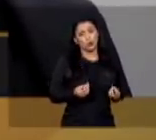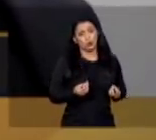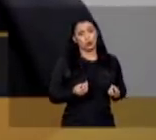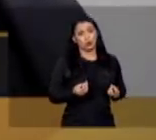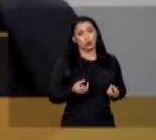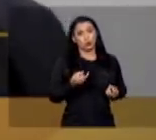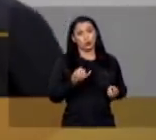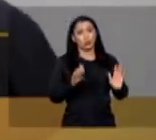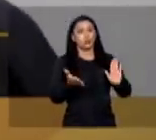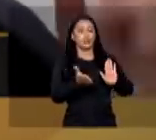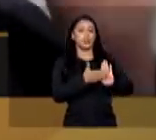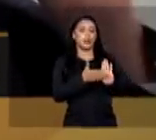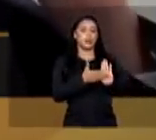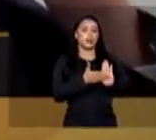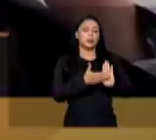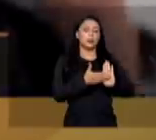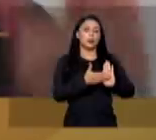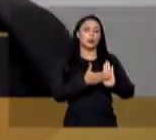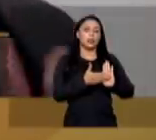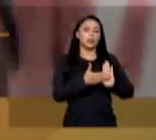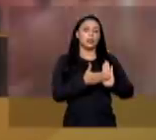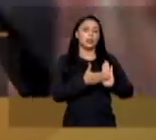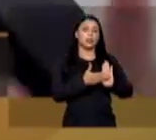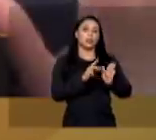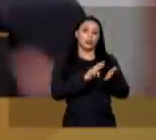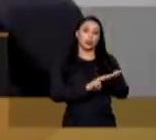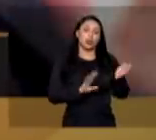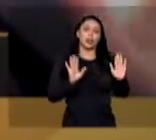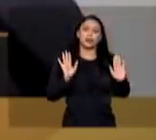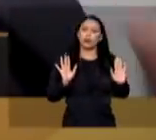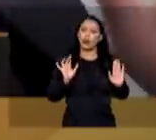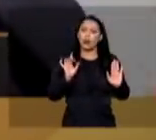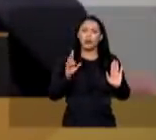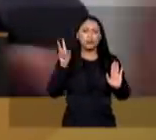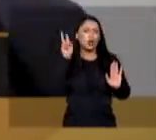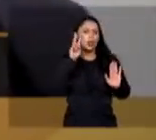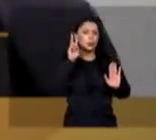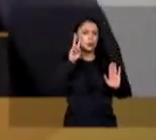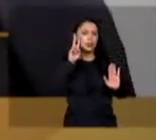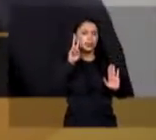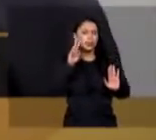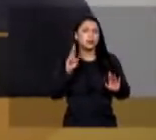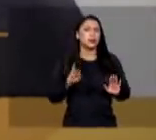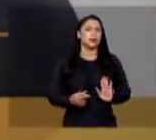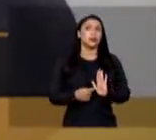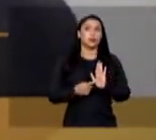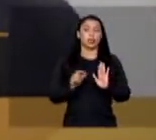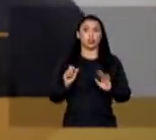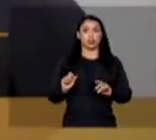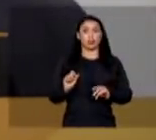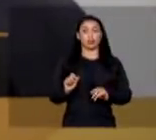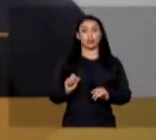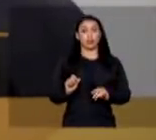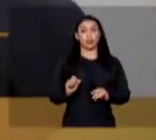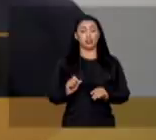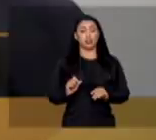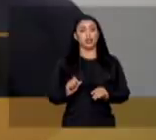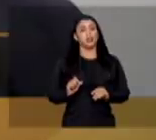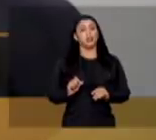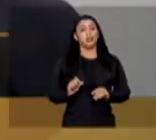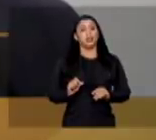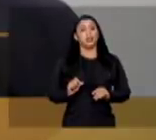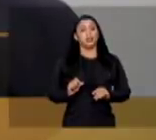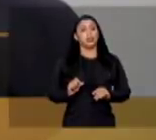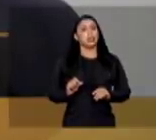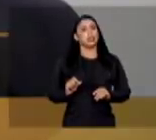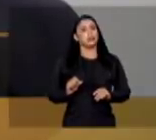se viesse a proposta do relator. Só que estou relembrando isto para dizer, esses expedientes, de fato,